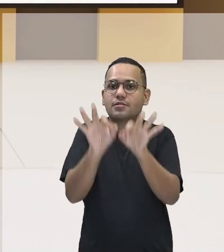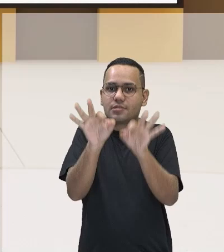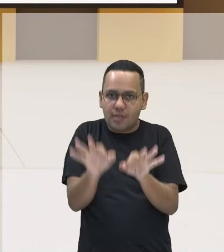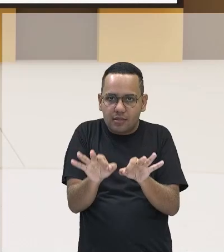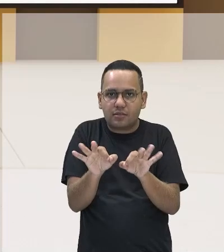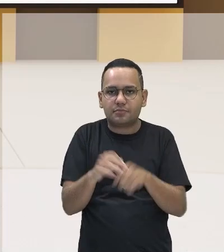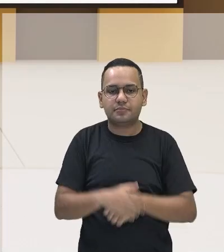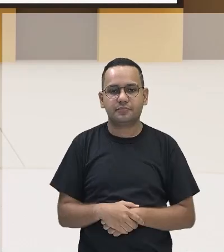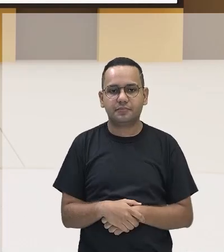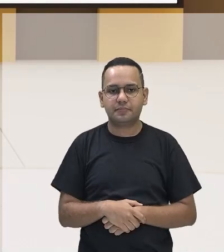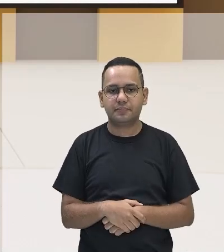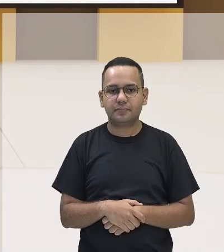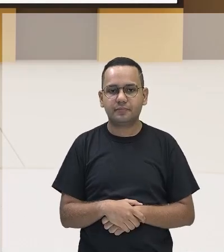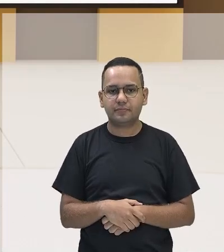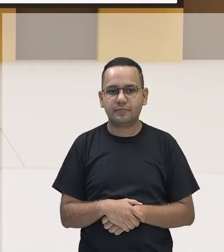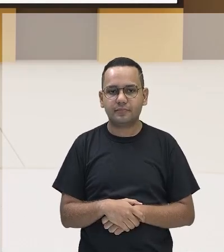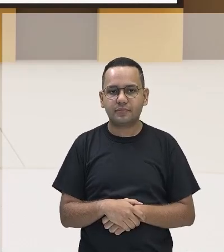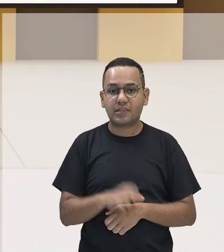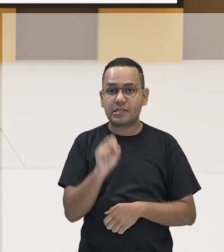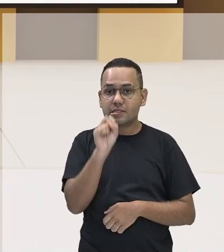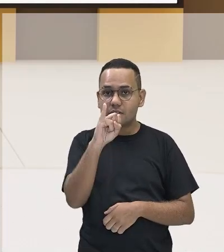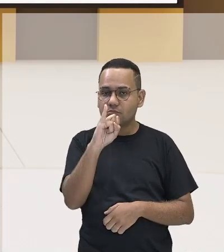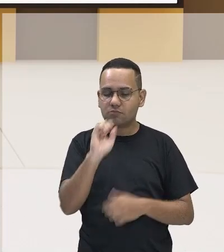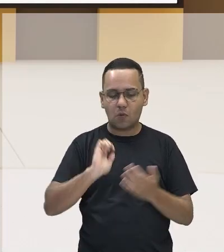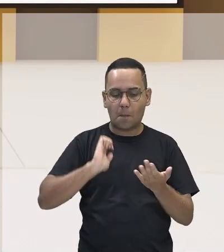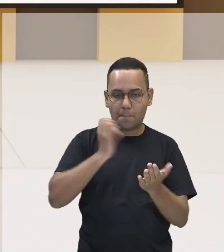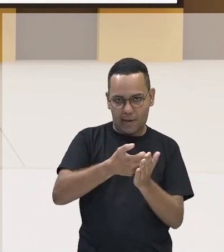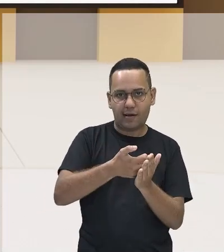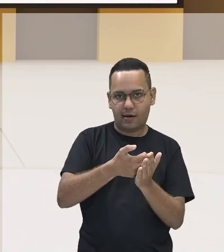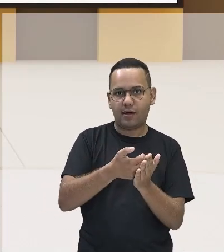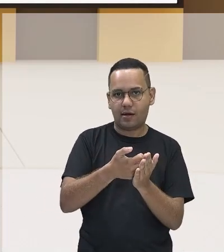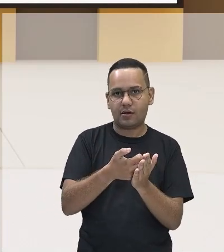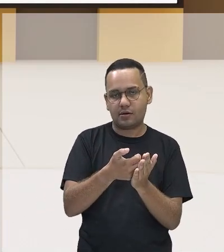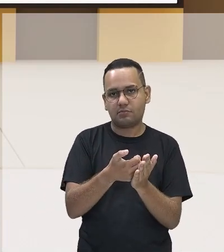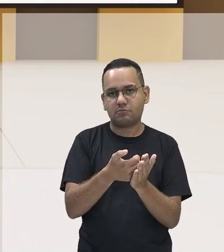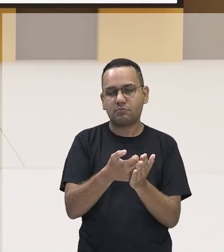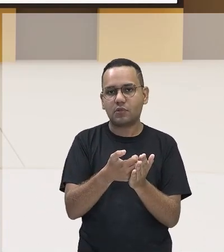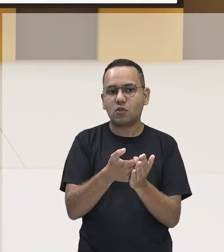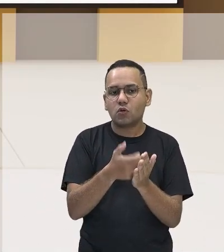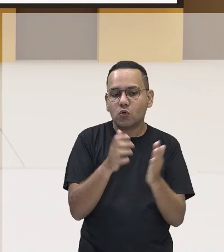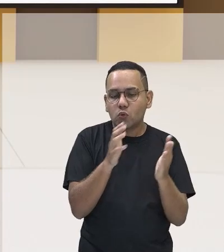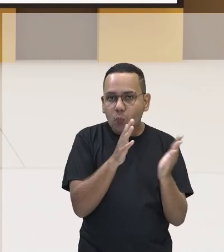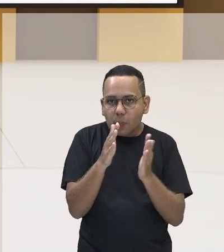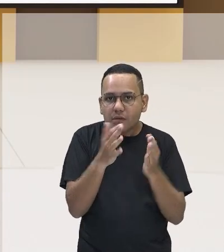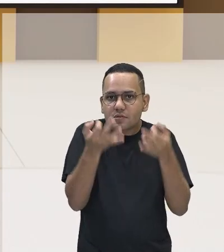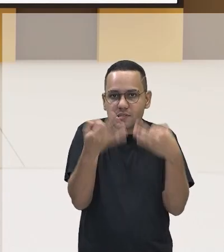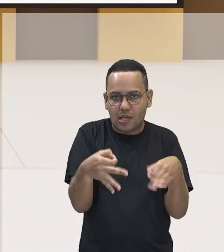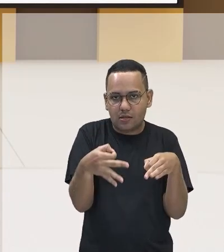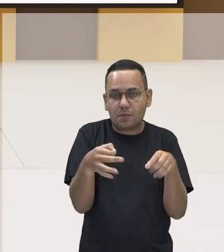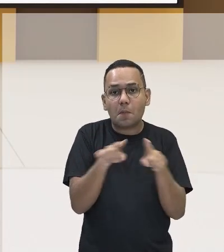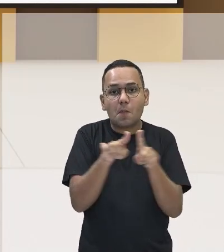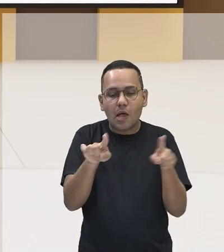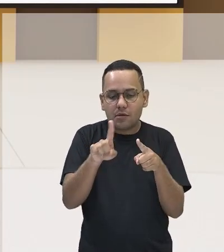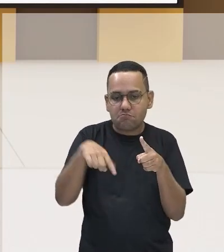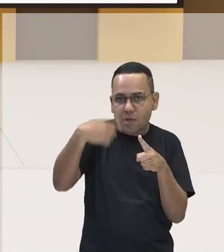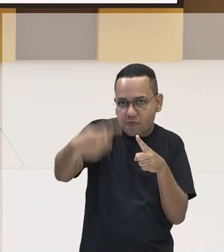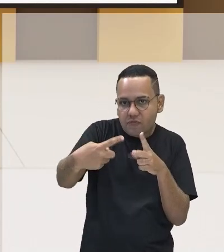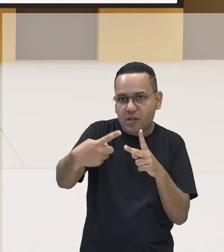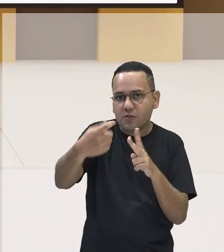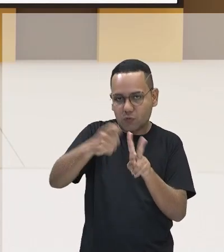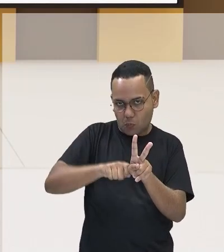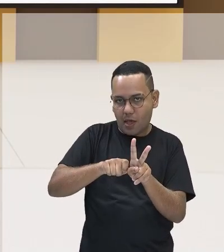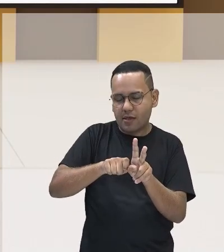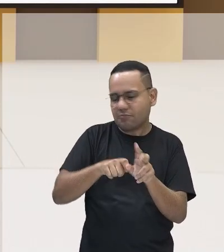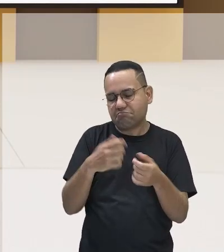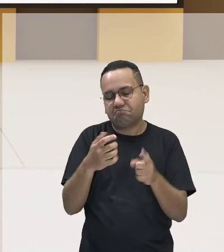falar. Se a gente não pagar o valor integral na data de vencimento, no mês seguinte os juros são exorbitantes e